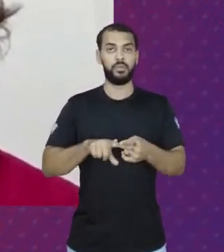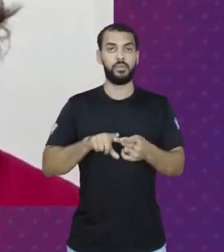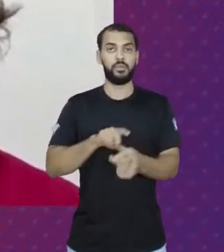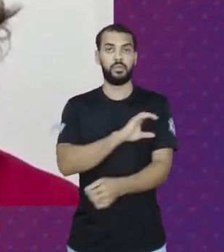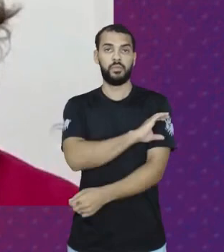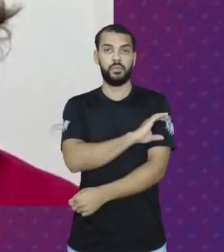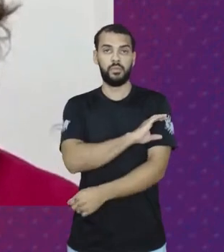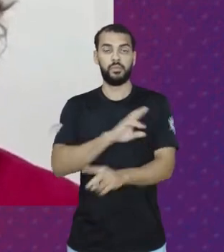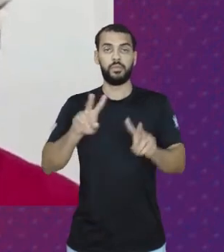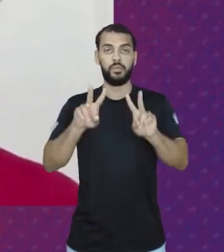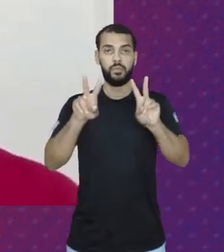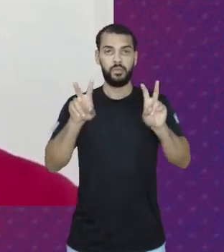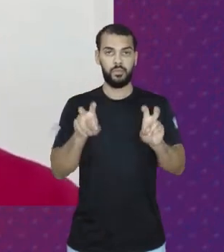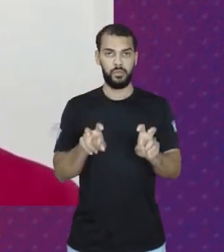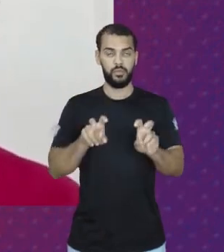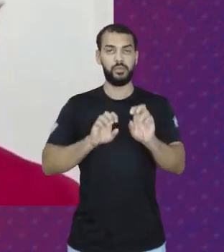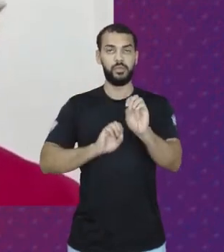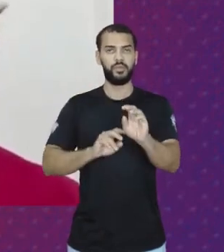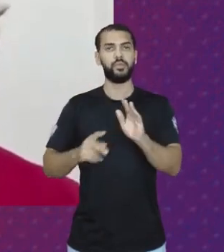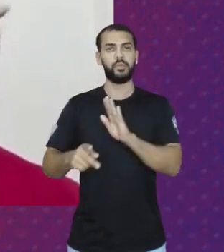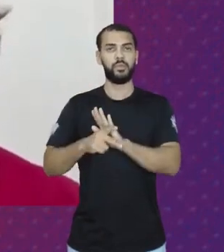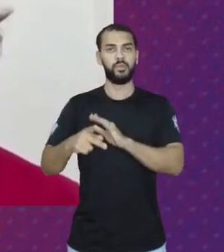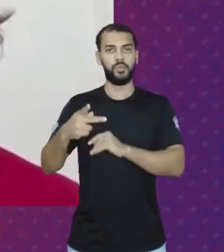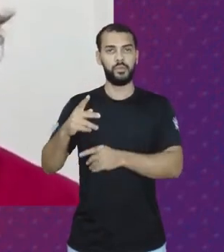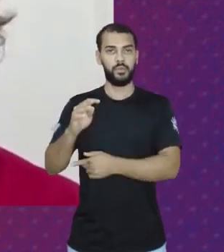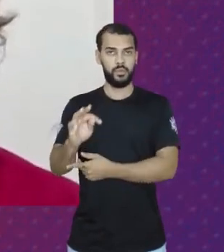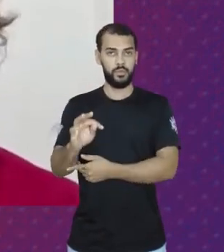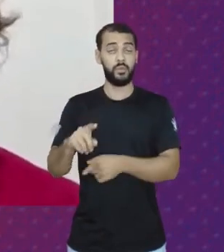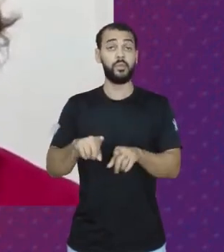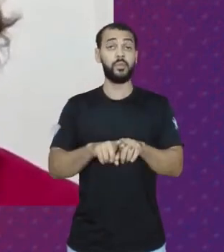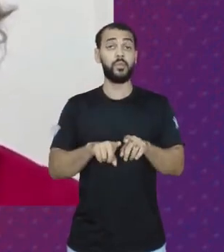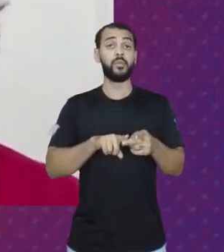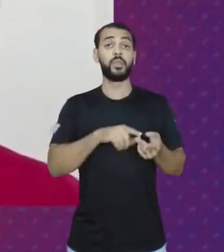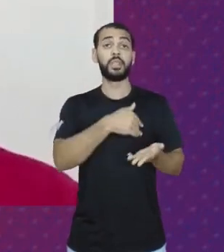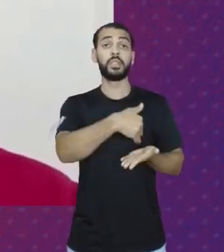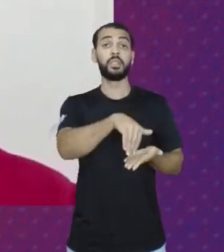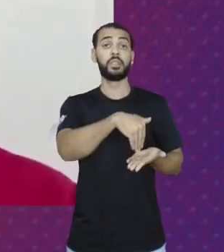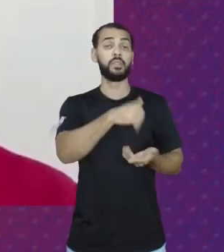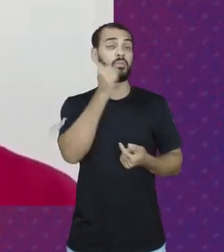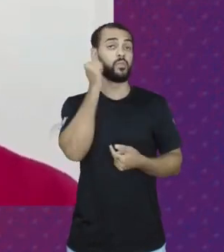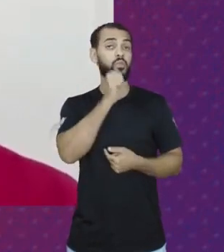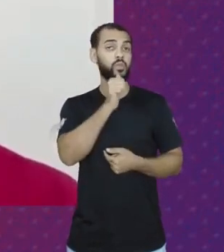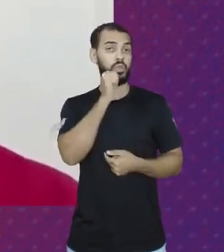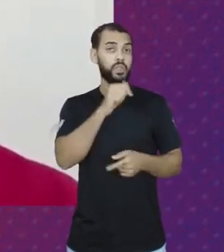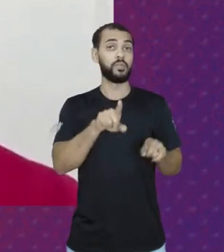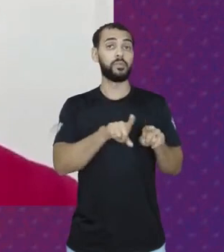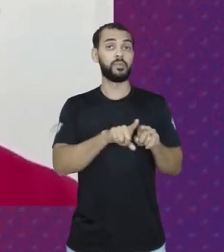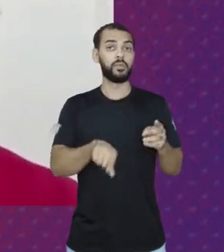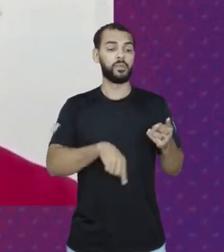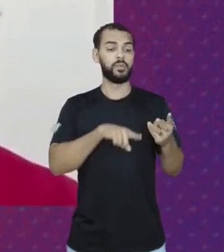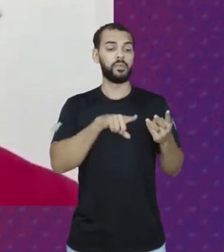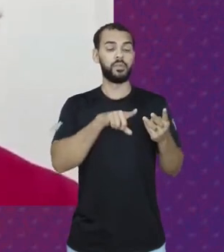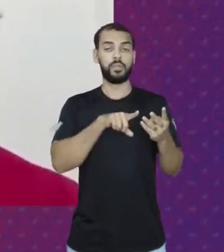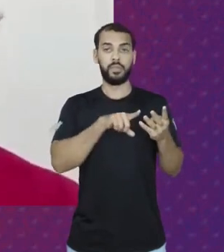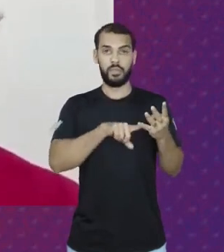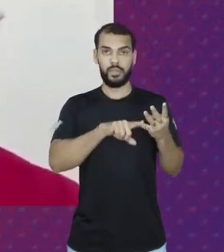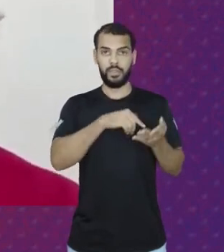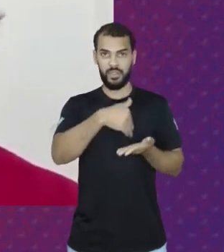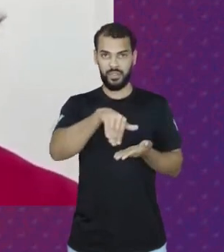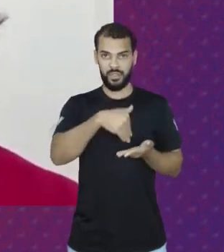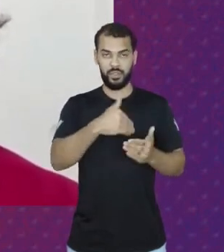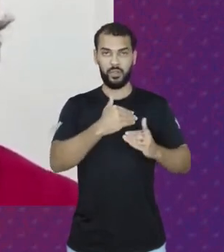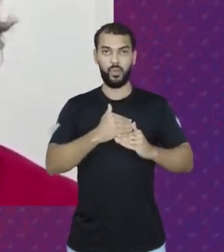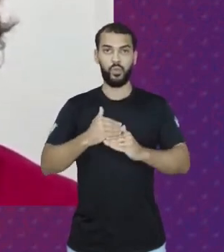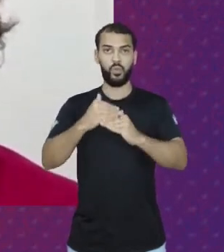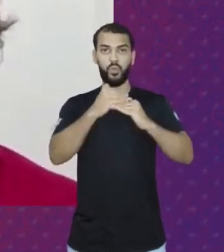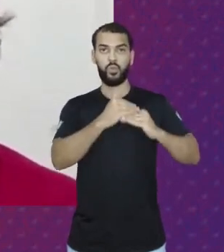Assuntos Educacionais do PT. Nós temos a Secretaria de Mulheres, nós temos a Secretaria de Igualdade Racial,